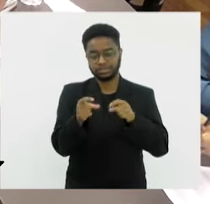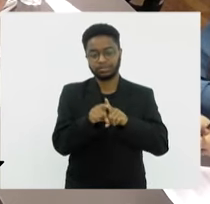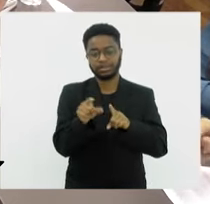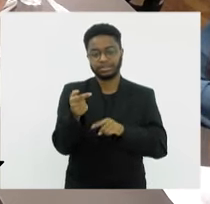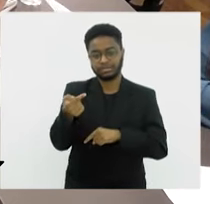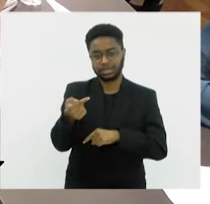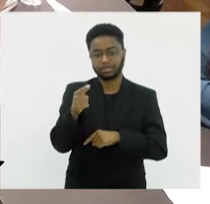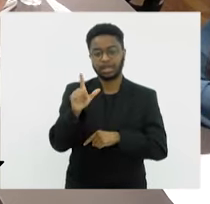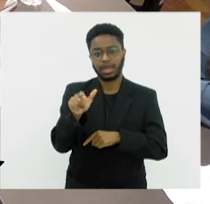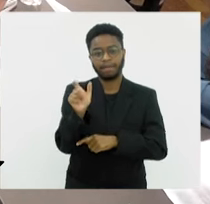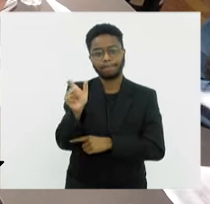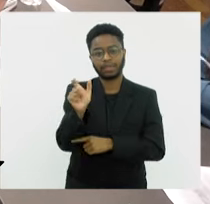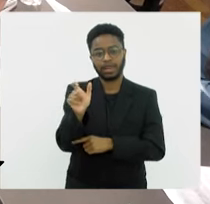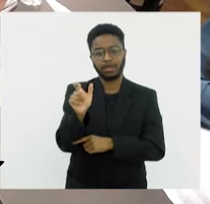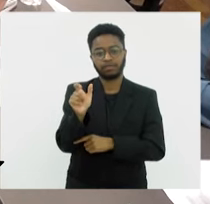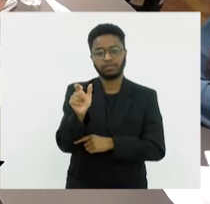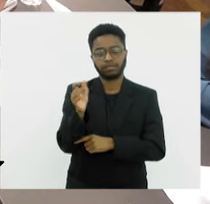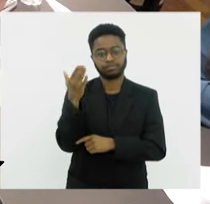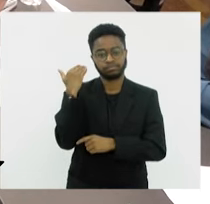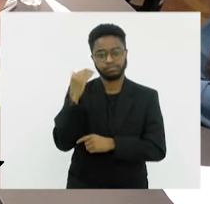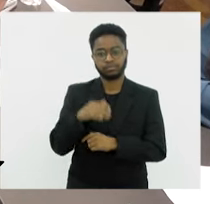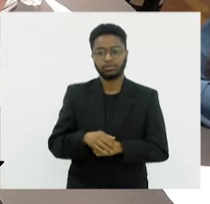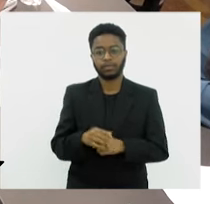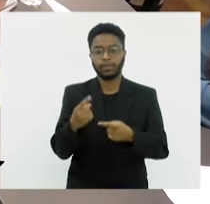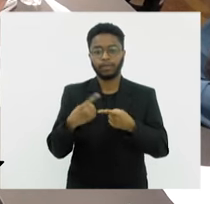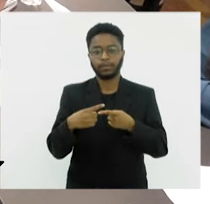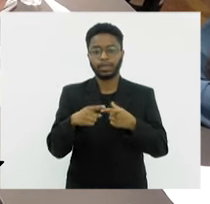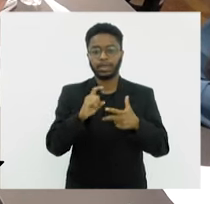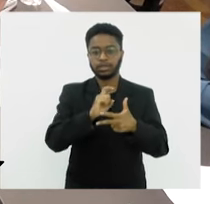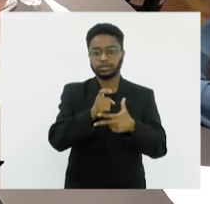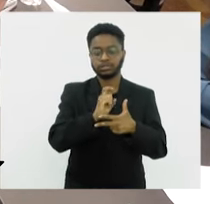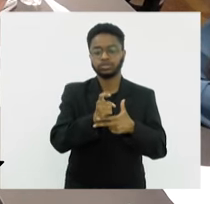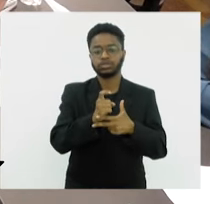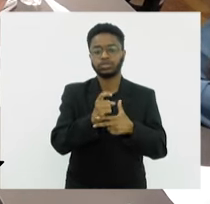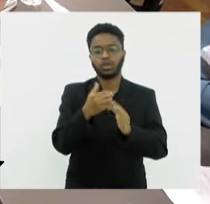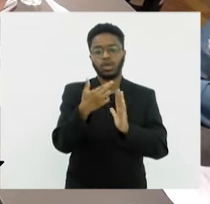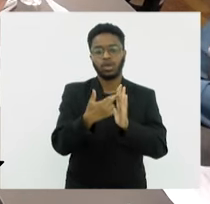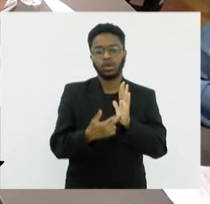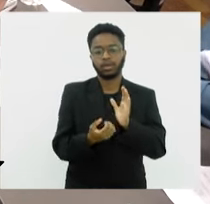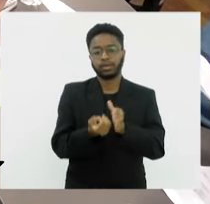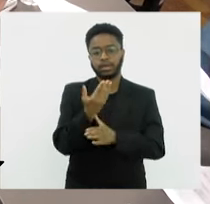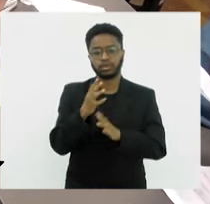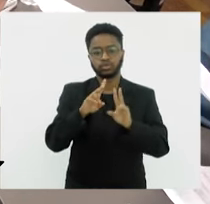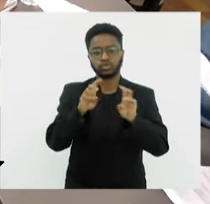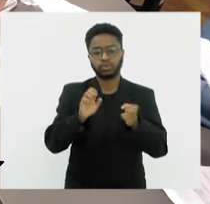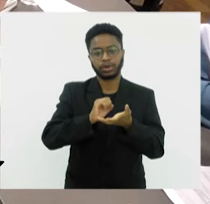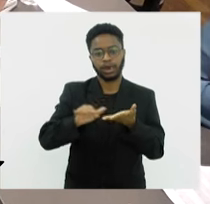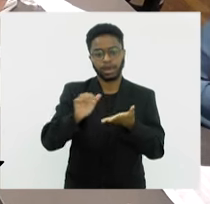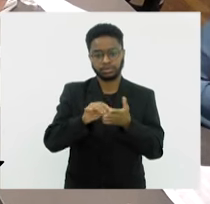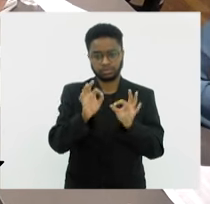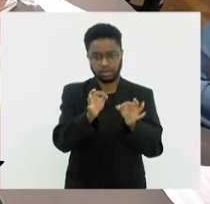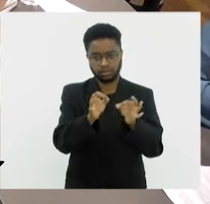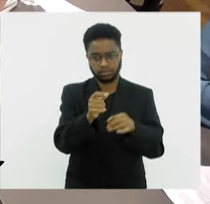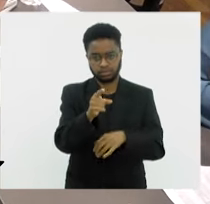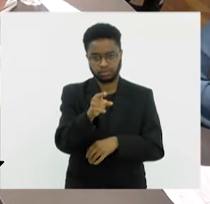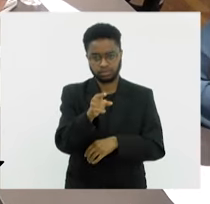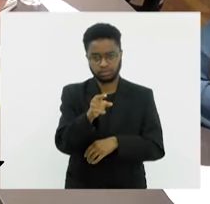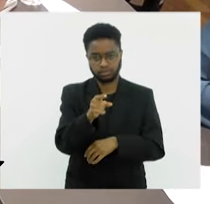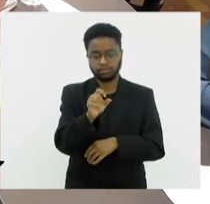temas. O executivo regulamentará as despesas decorrentes. É isso? 5 e o